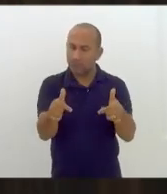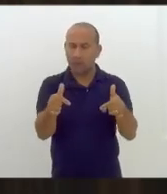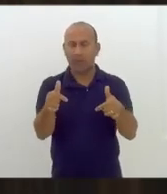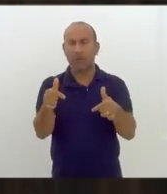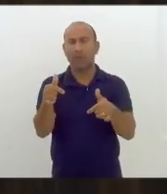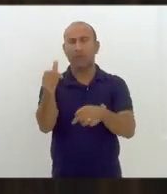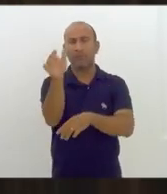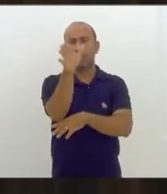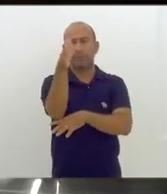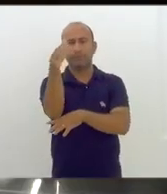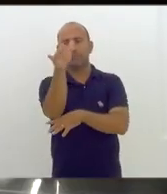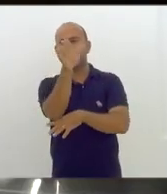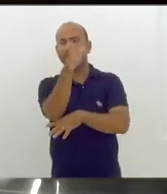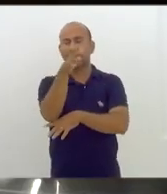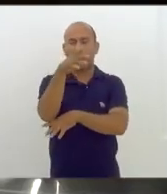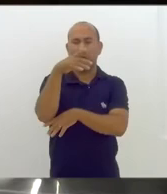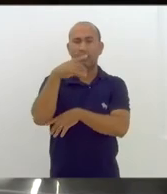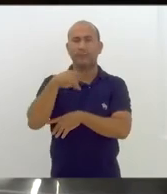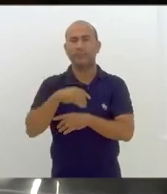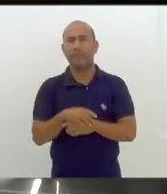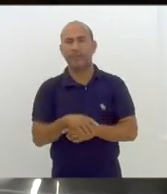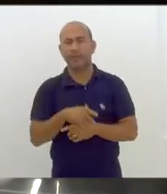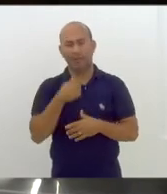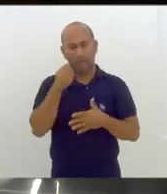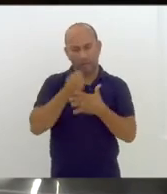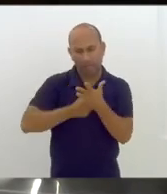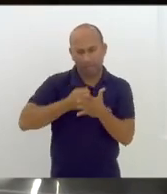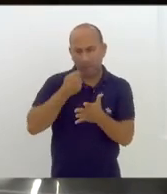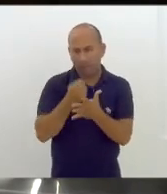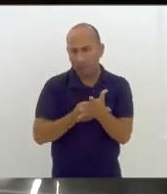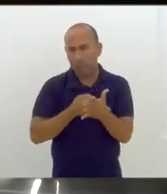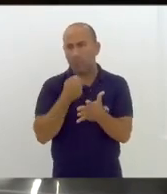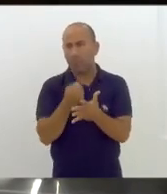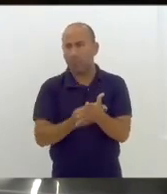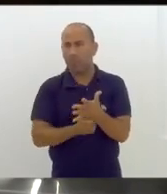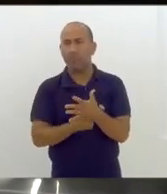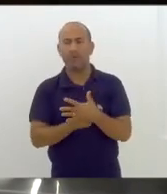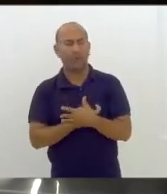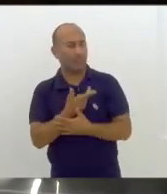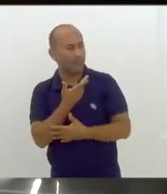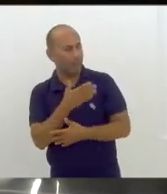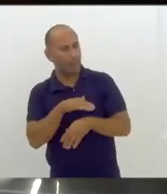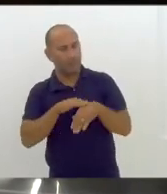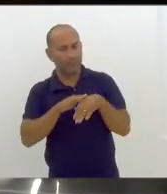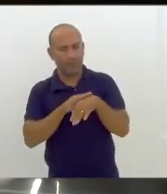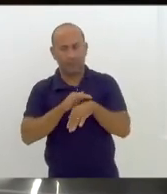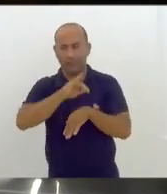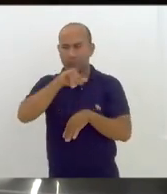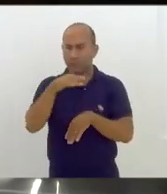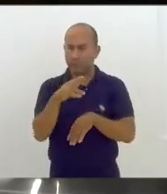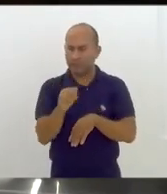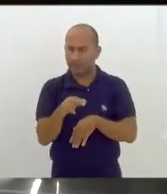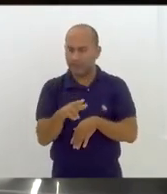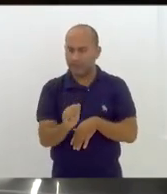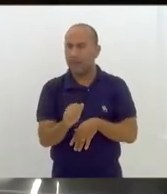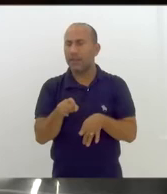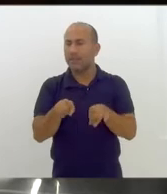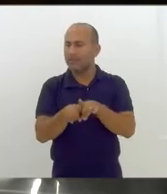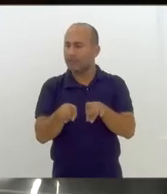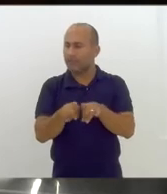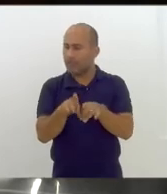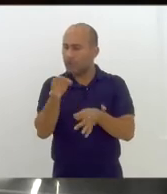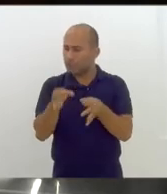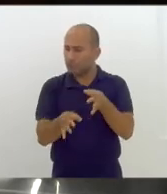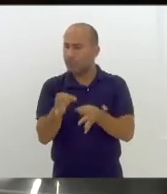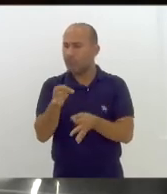luta, porque conversava aqui com Juliana, que também é juíza de violência doméstica, e lutamos pelo fim